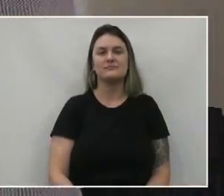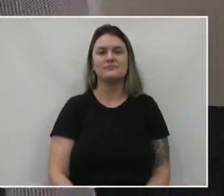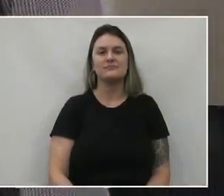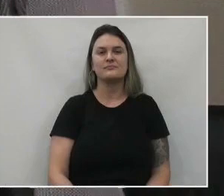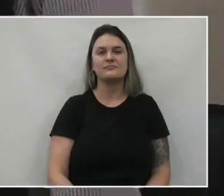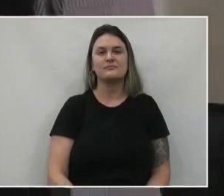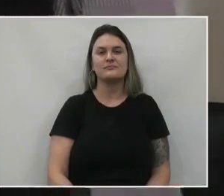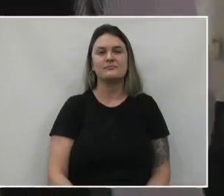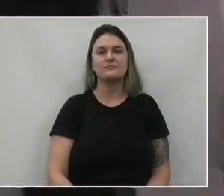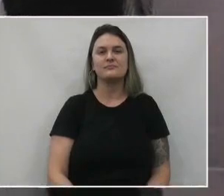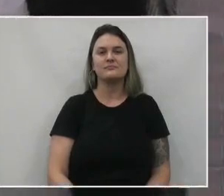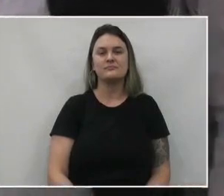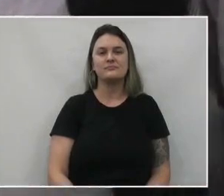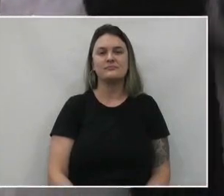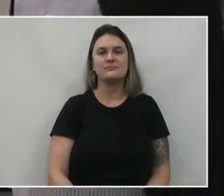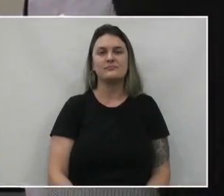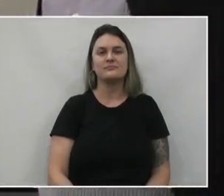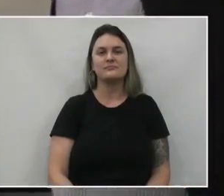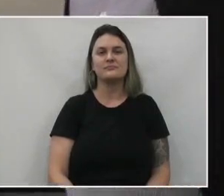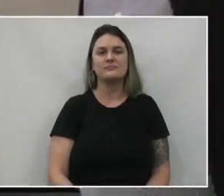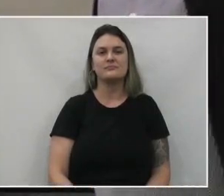Música Música